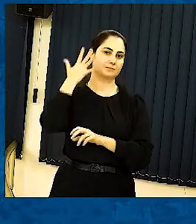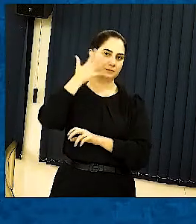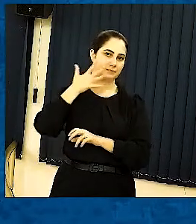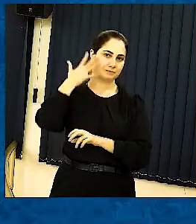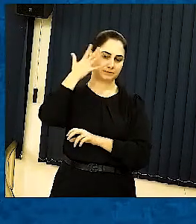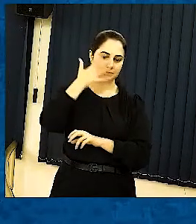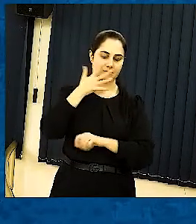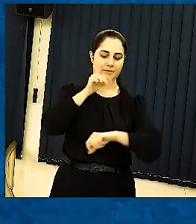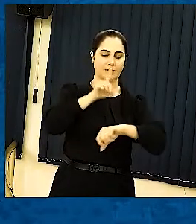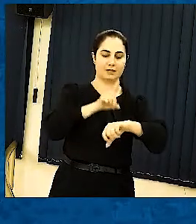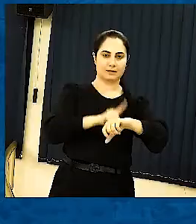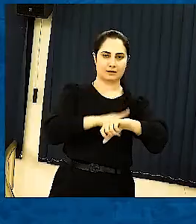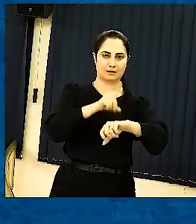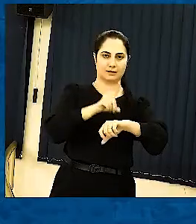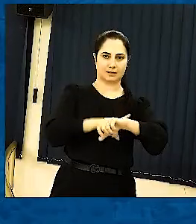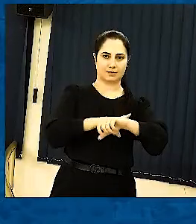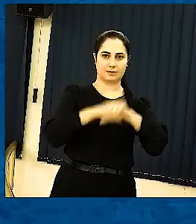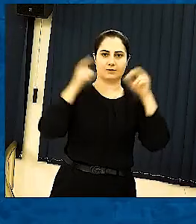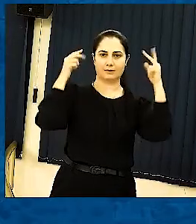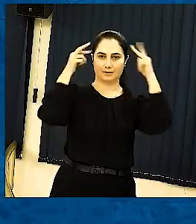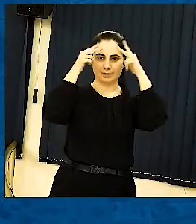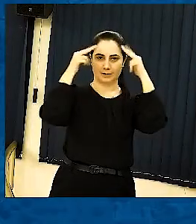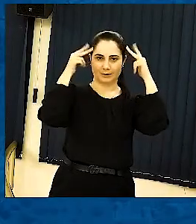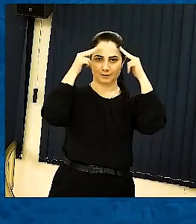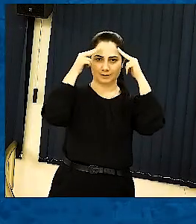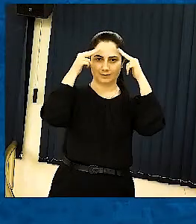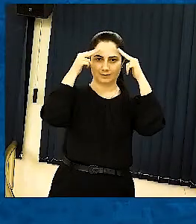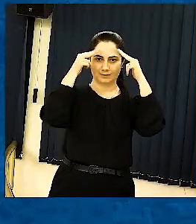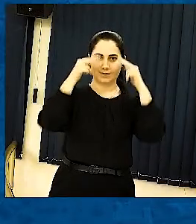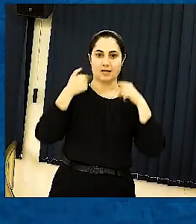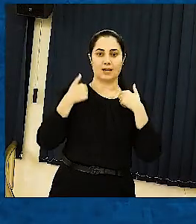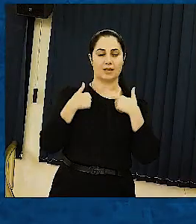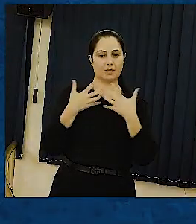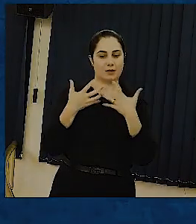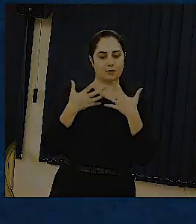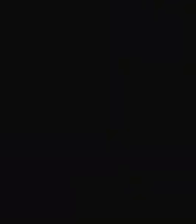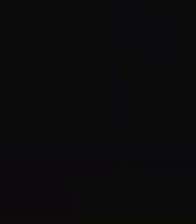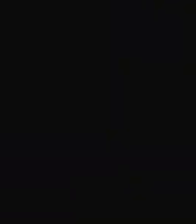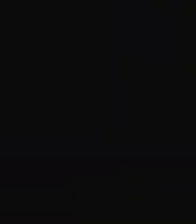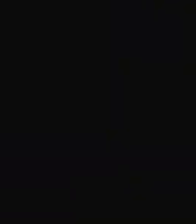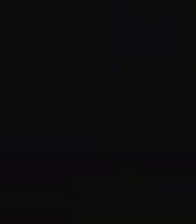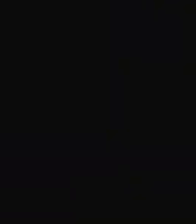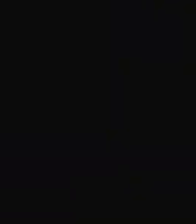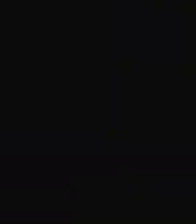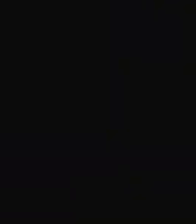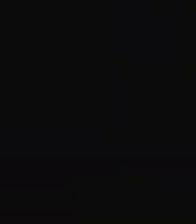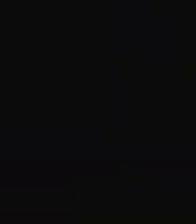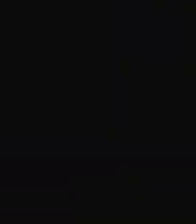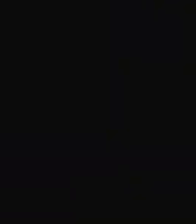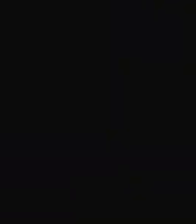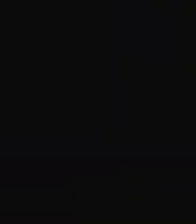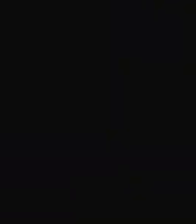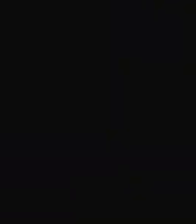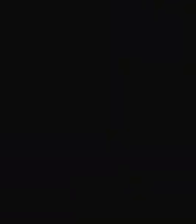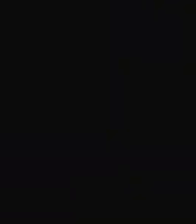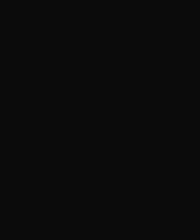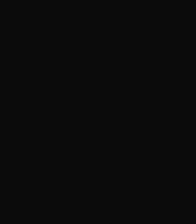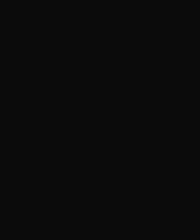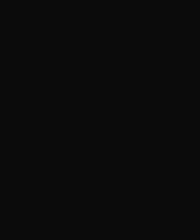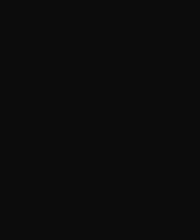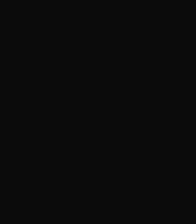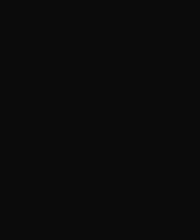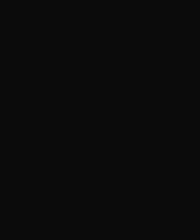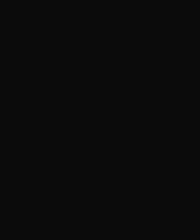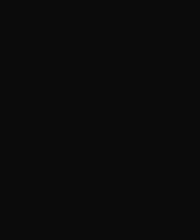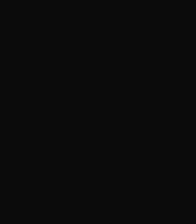é Tempo é Neurônio. E eu espero que, no decorrer da palestra, vocês entendam o porquê